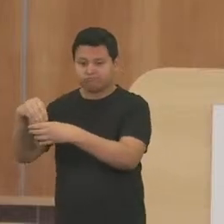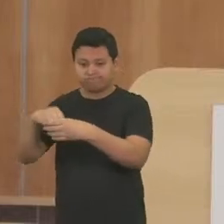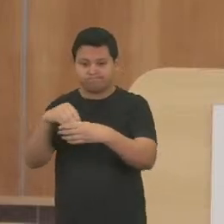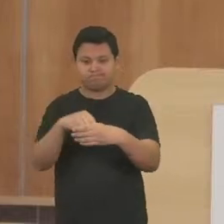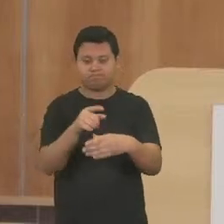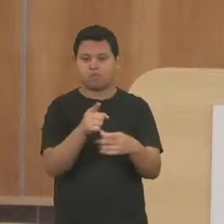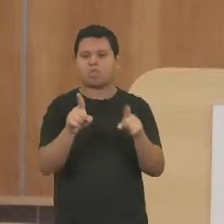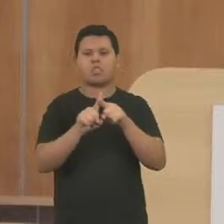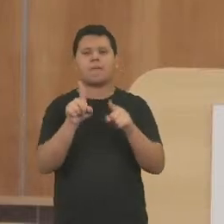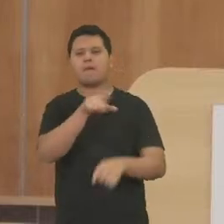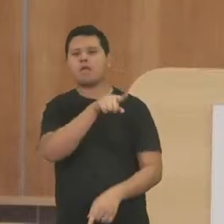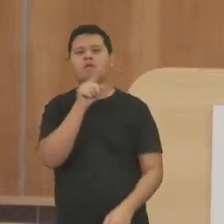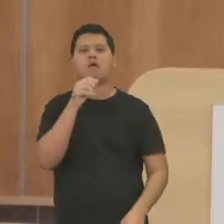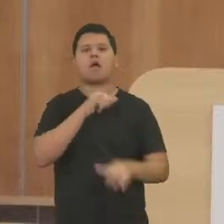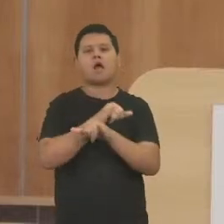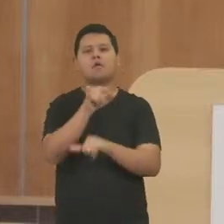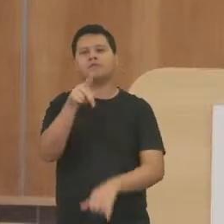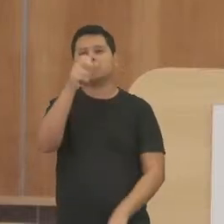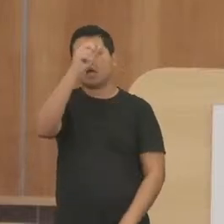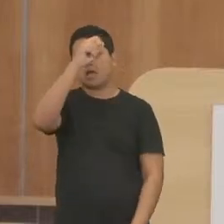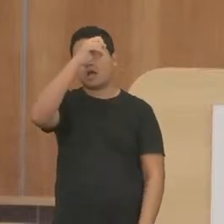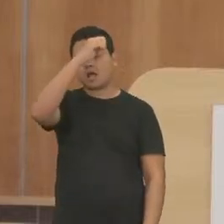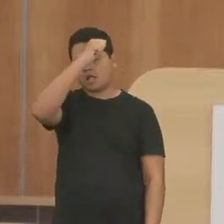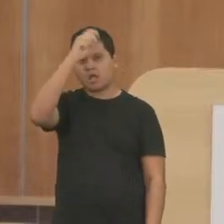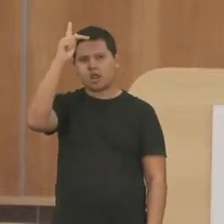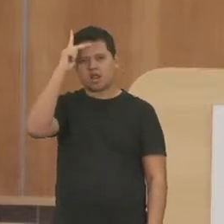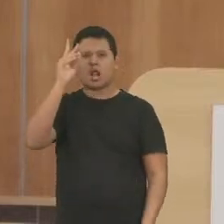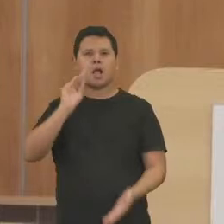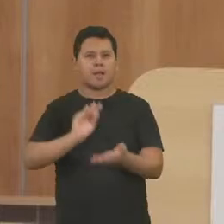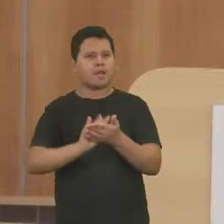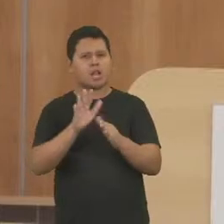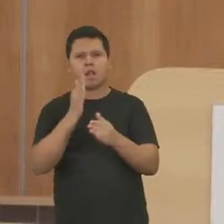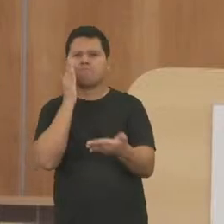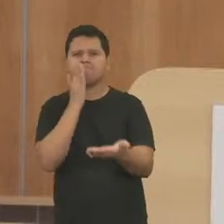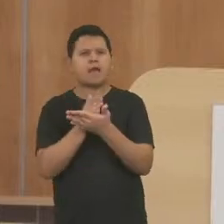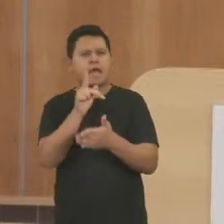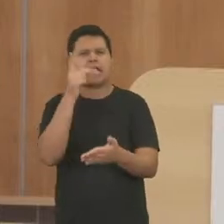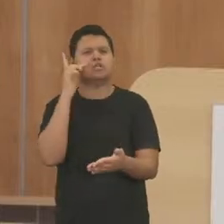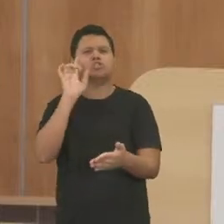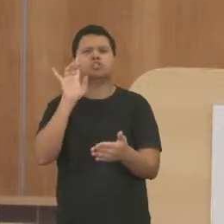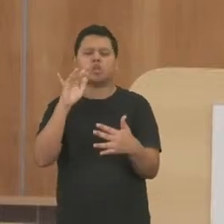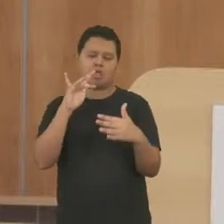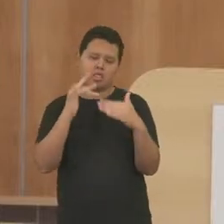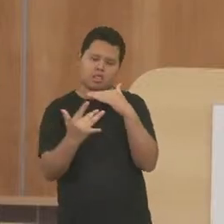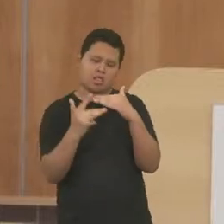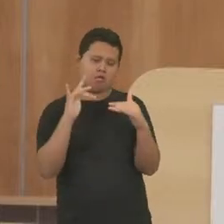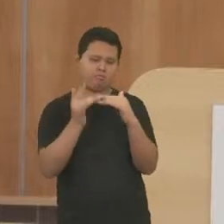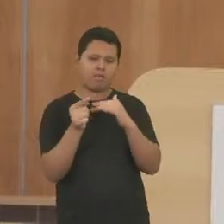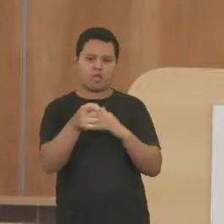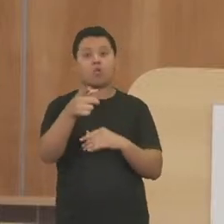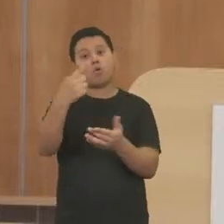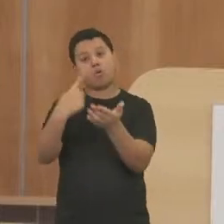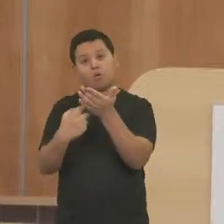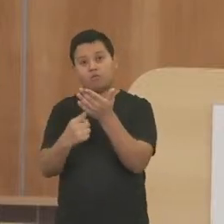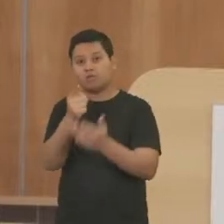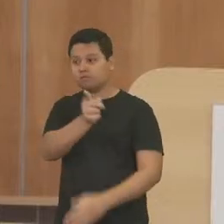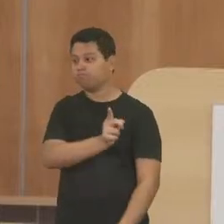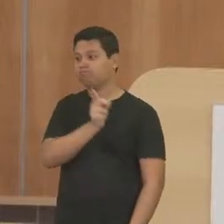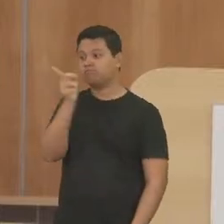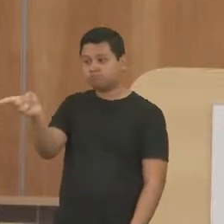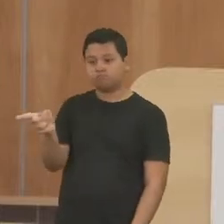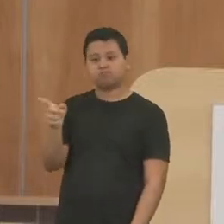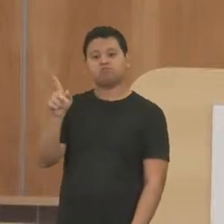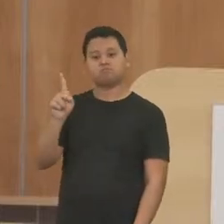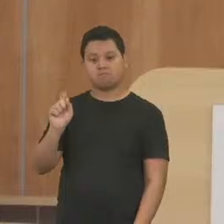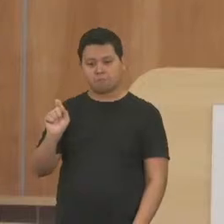senhor prefeito, precisa sair da internet, visitar os equipamentos esportivos. Convido você lá no Parque Brasil para ver a